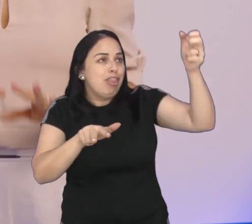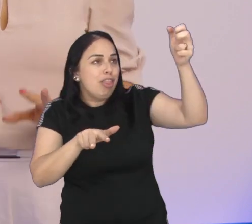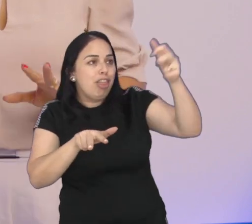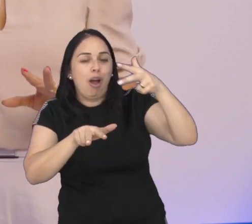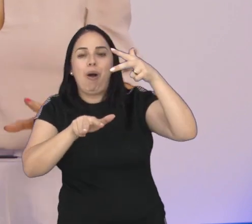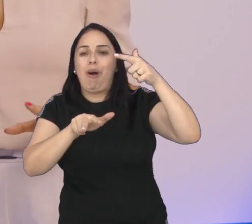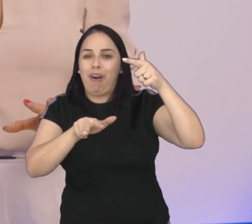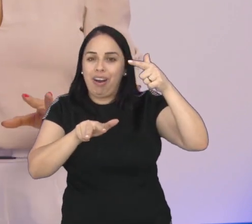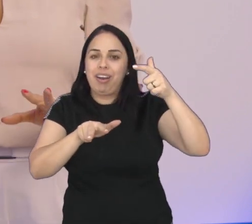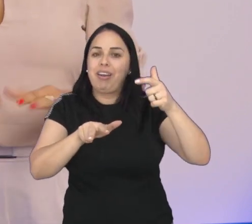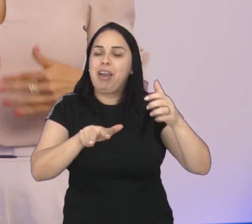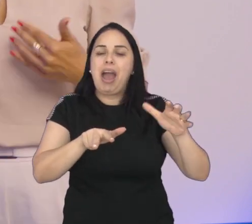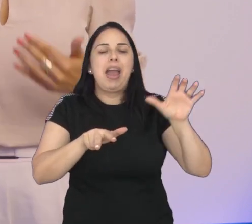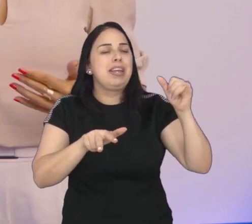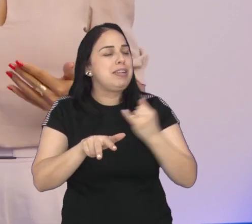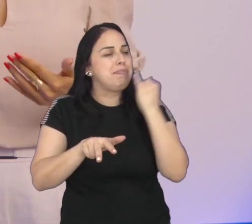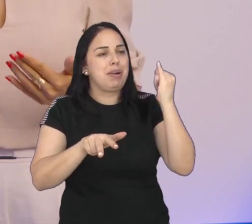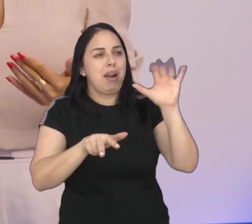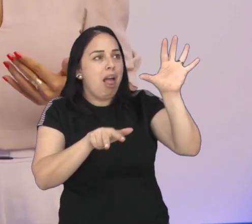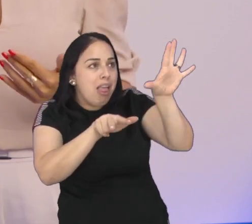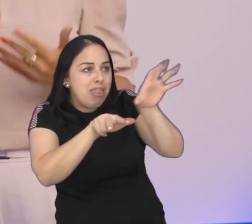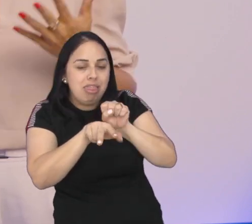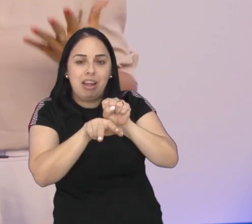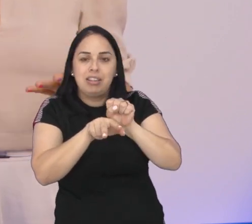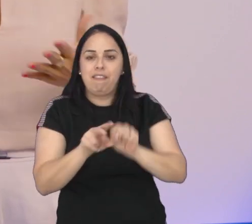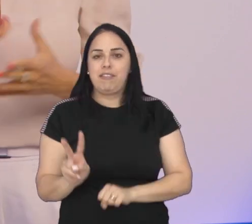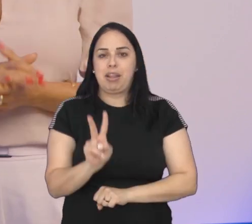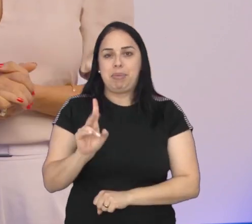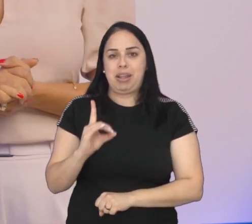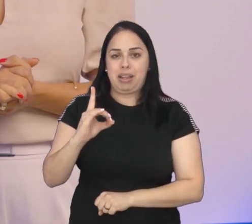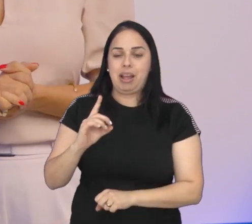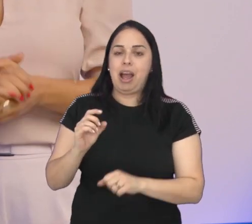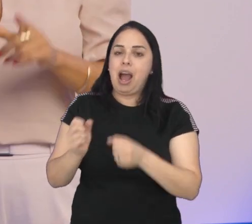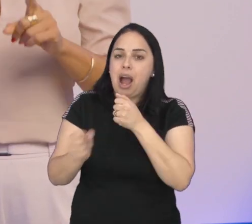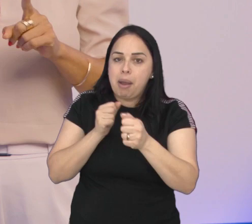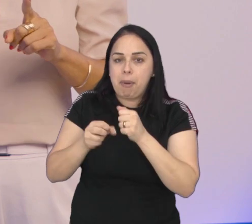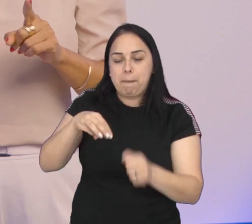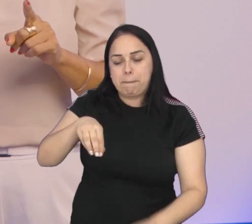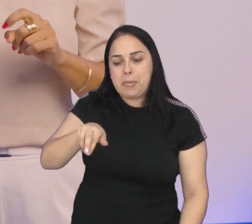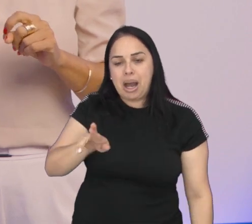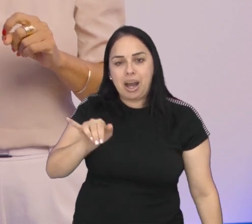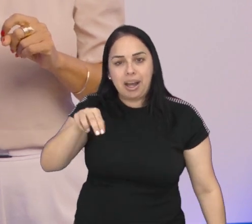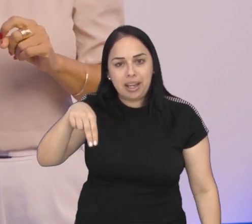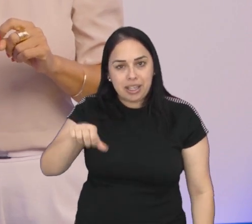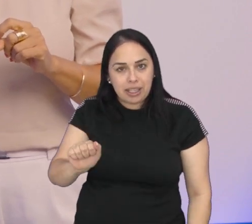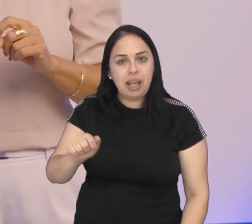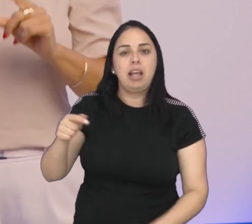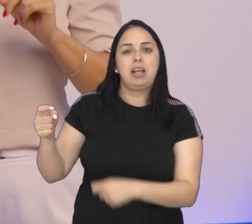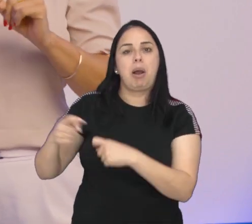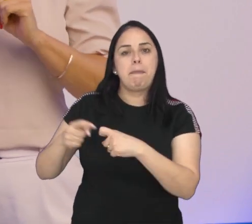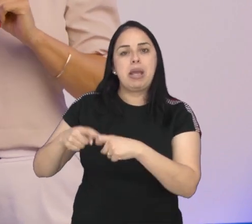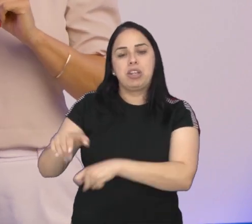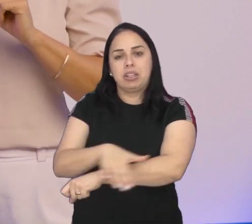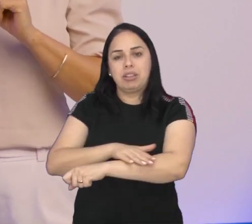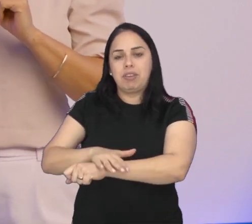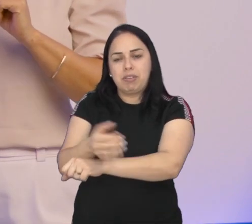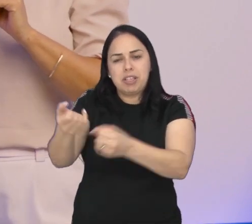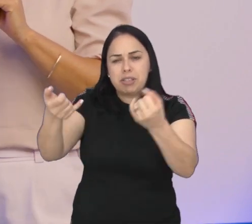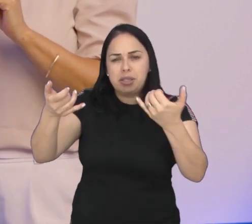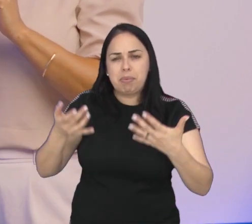é essencial para que o corpo faça a absorção da vitamina D. E a repórter Marina Lima está com